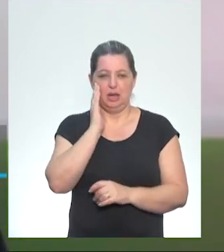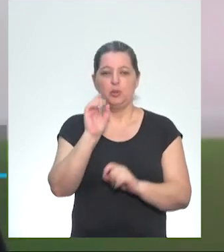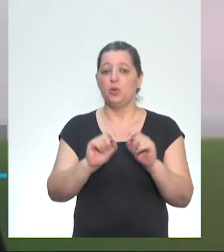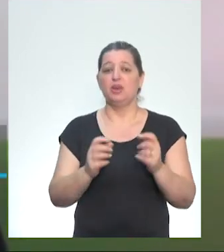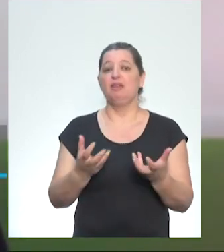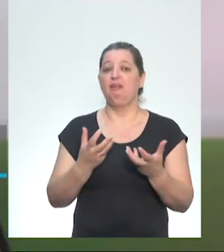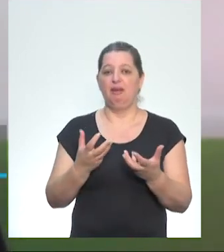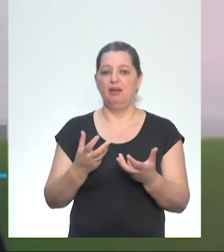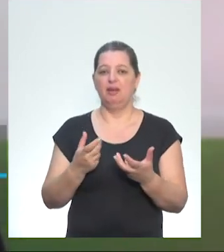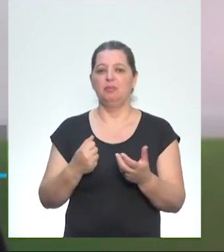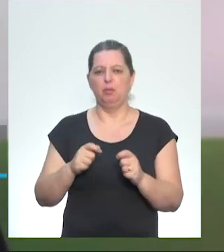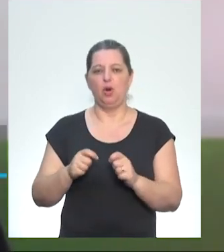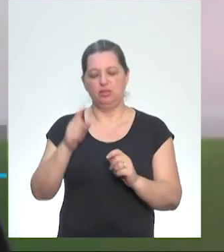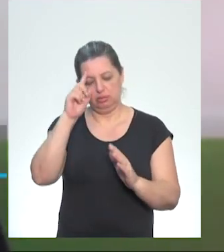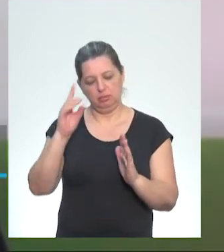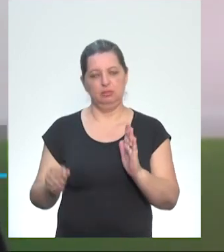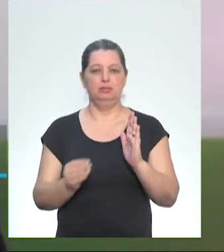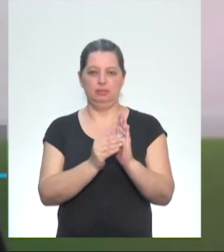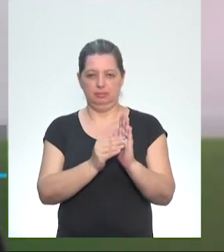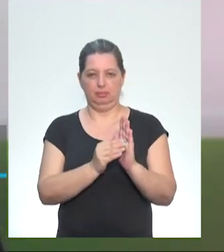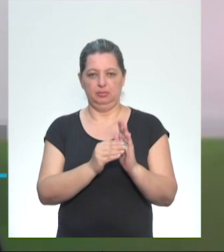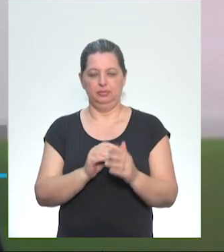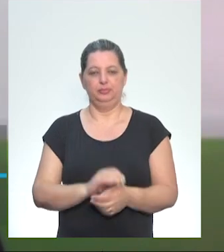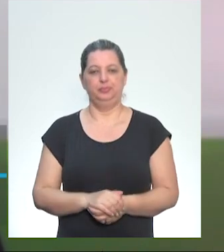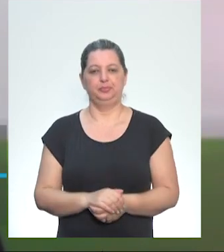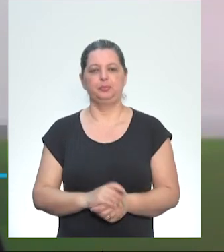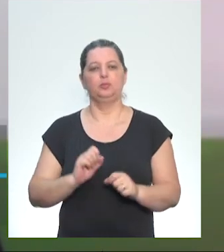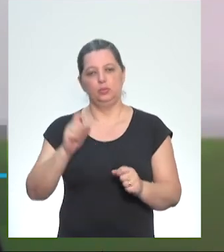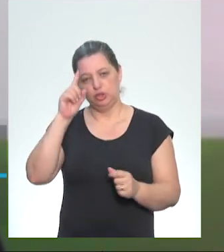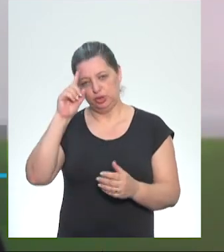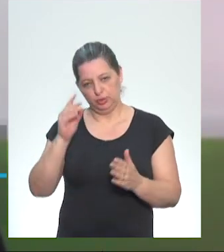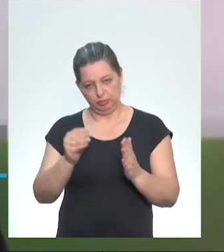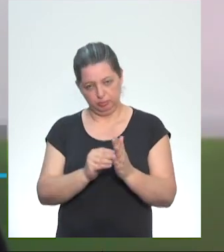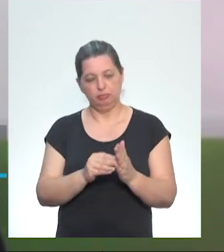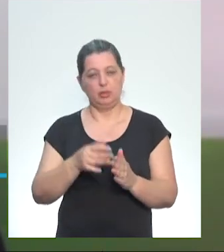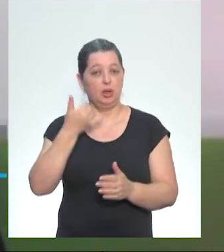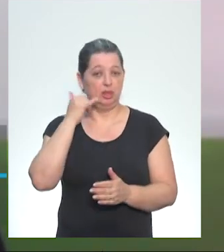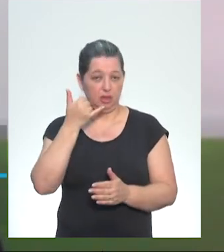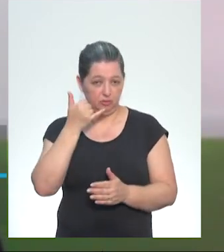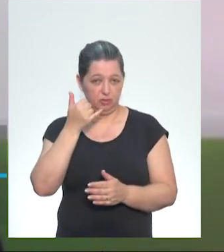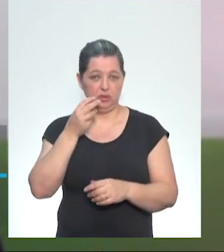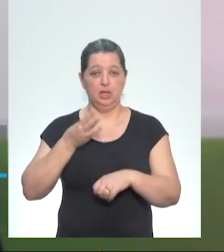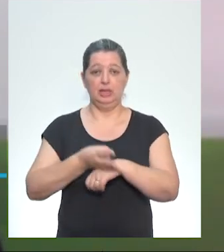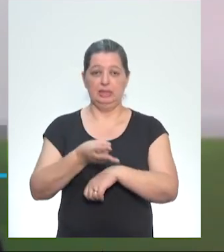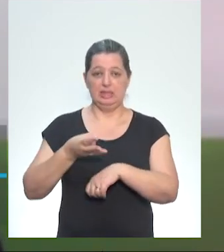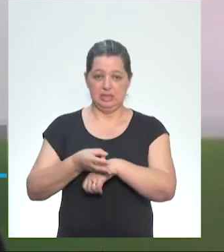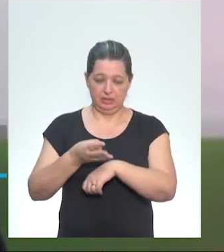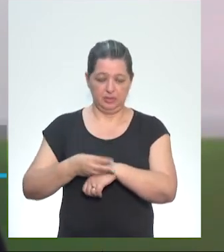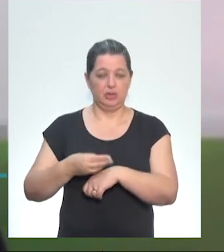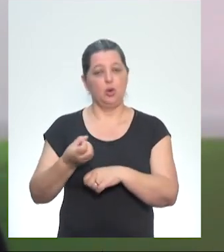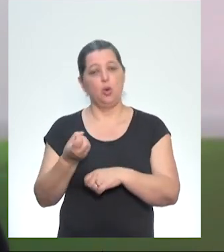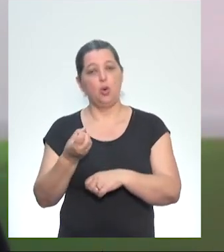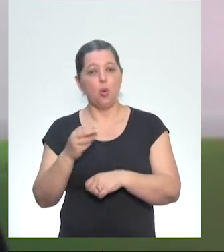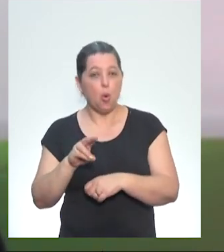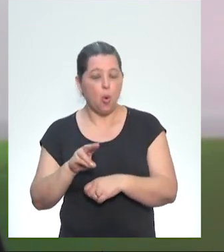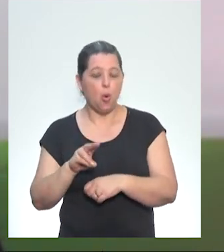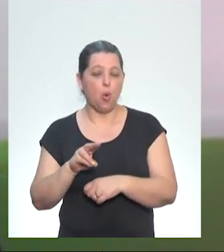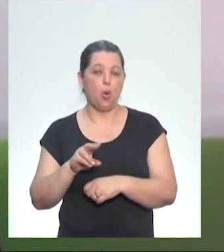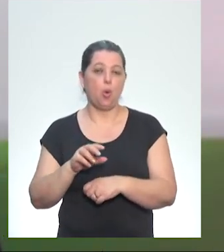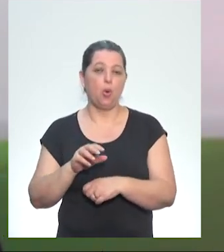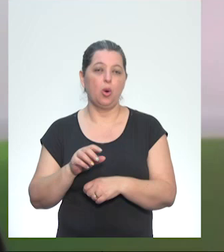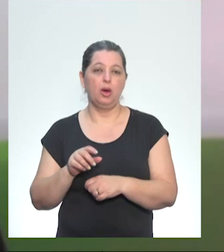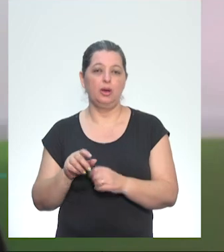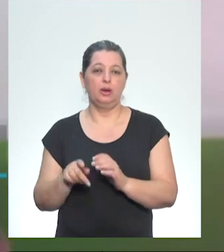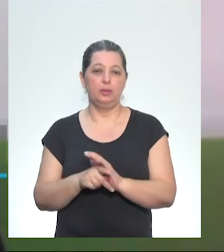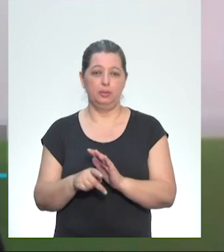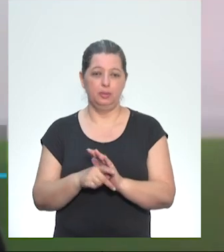com a gente aqui. Então, você tem algumas opções. Você pode agendar pelo nosso telefone, WhatsApp ou Telegram. Também vai aparecer aqui embaixo para vocês,